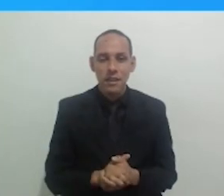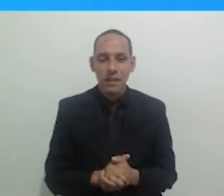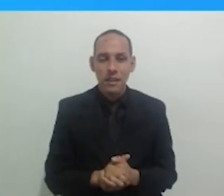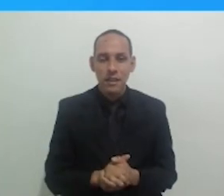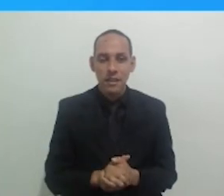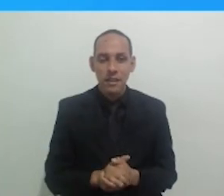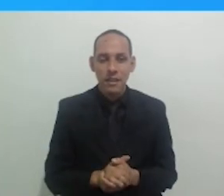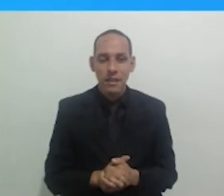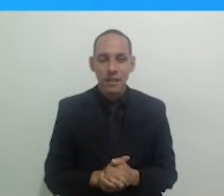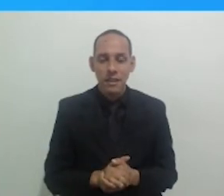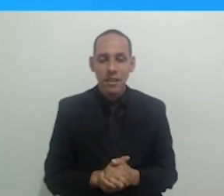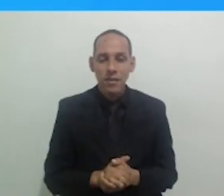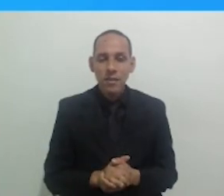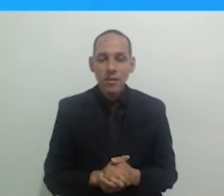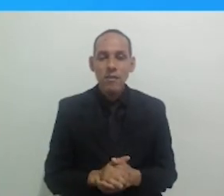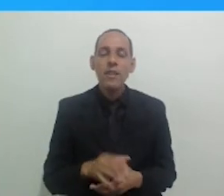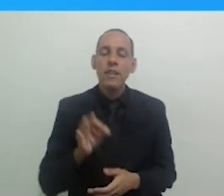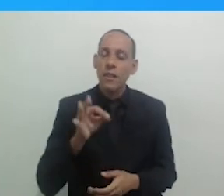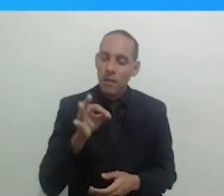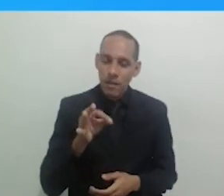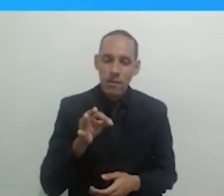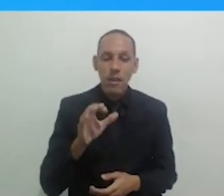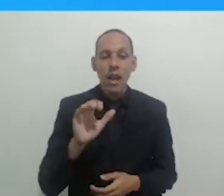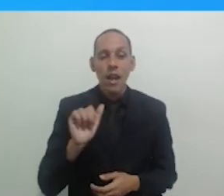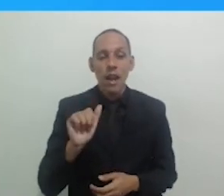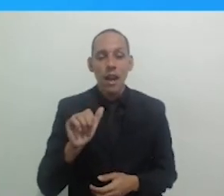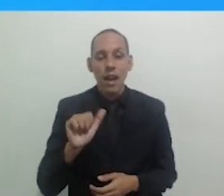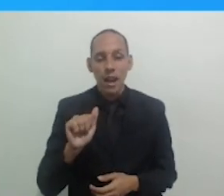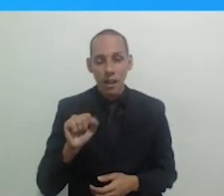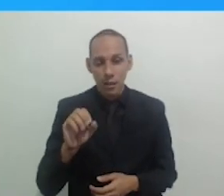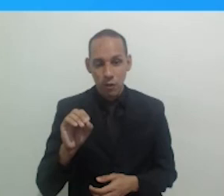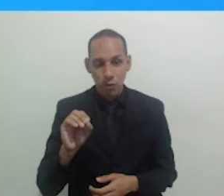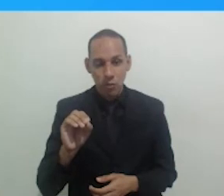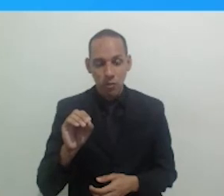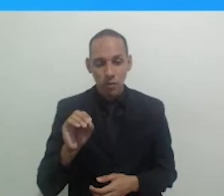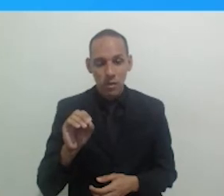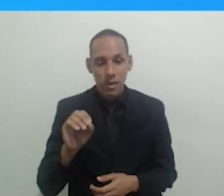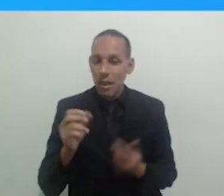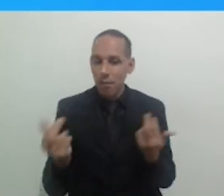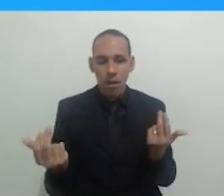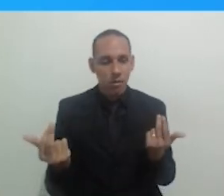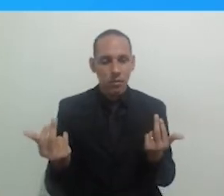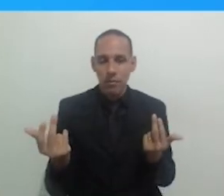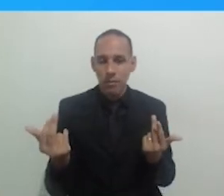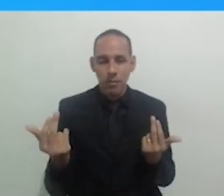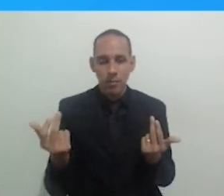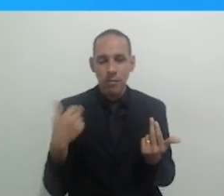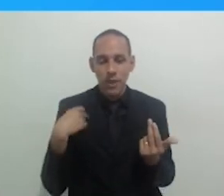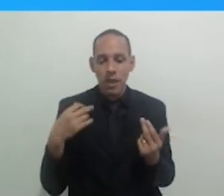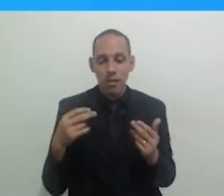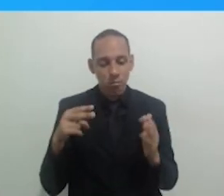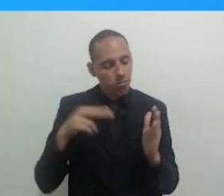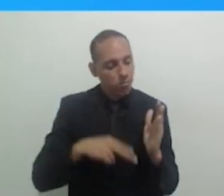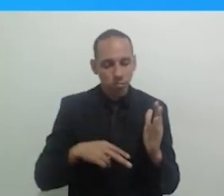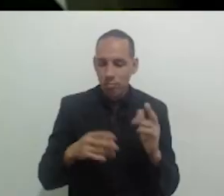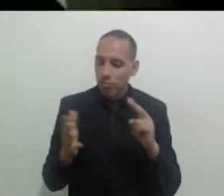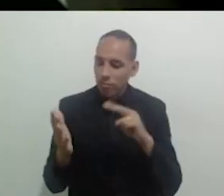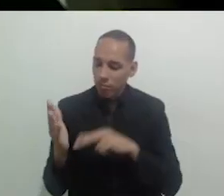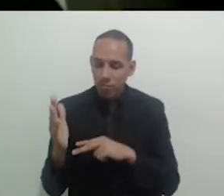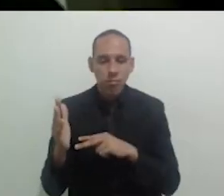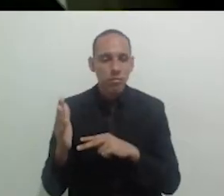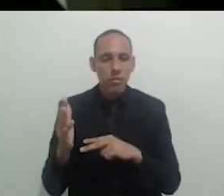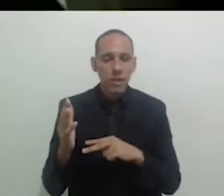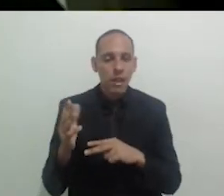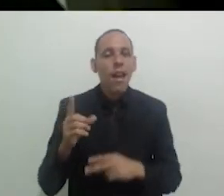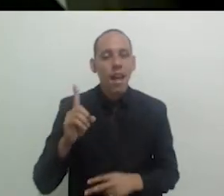Podia explicar qual é o caso? Pronto, o caso é rigorosamente igual. Acabei de conferir. Rio Grande do Sul. E o Rio Grande do Sul. Foi